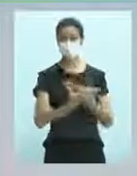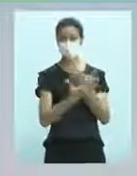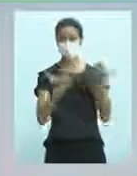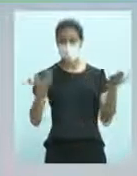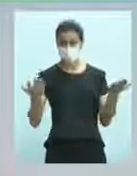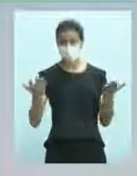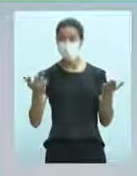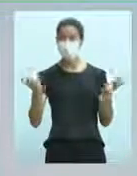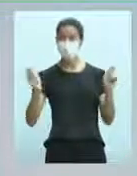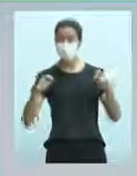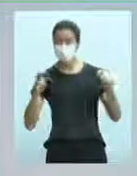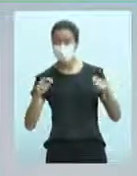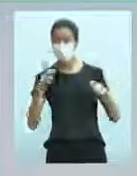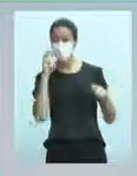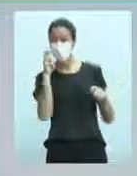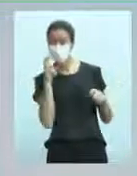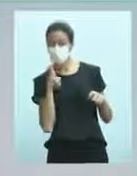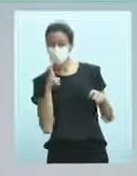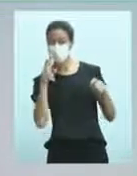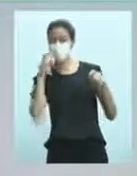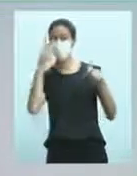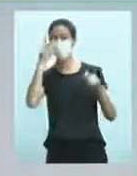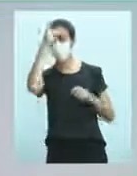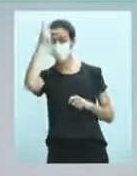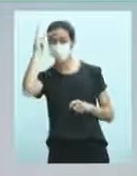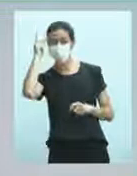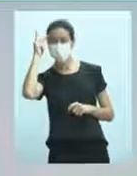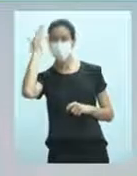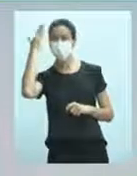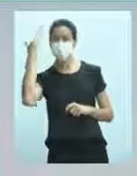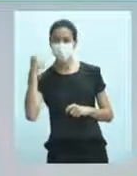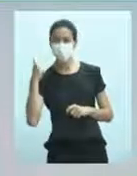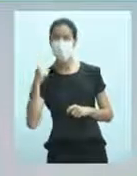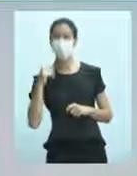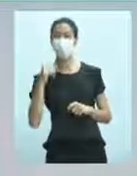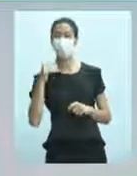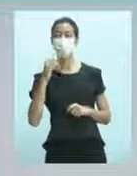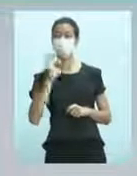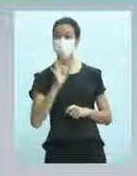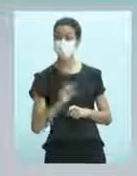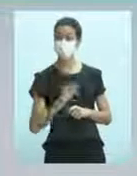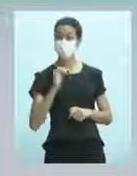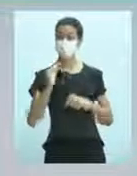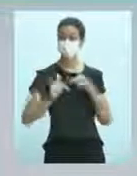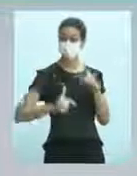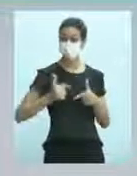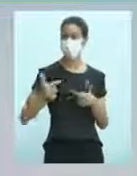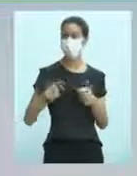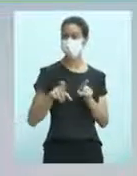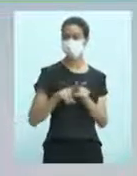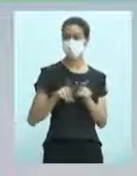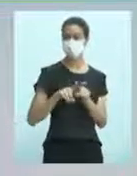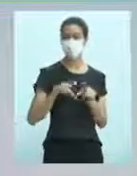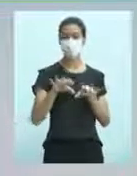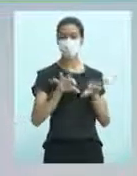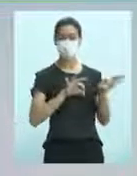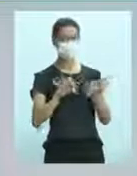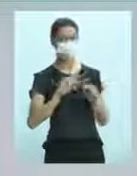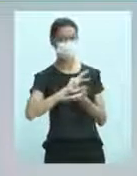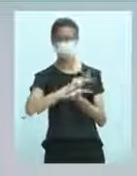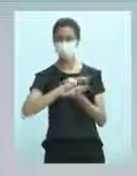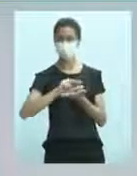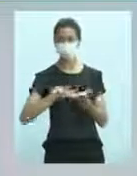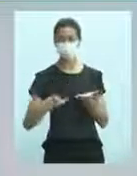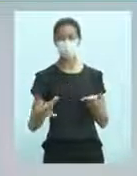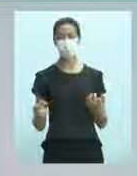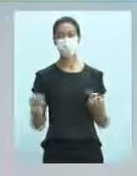população mais uma vez fez inflamado e tudo aquilo que nós estamos encaminhando pela secretaria de